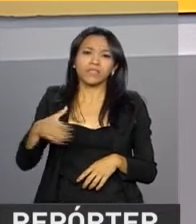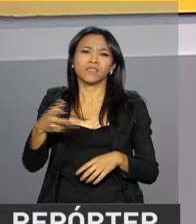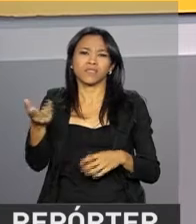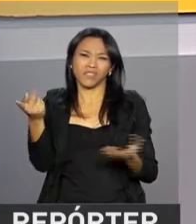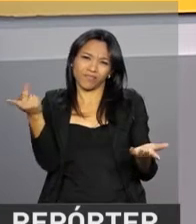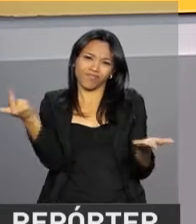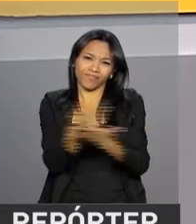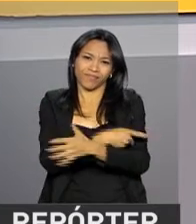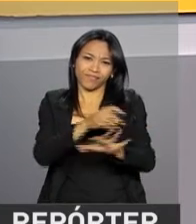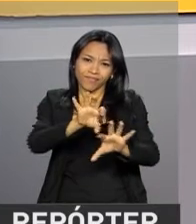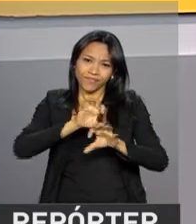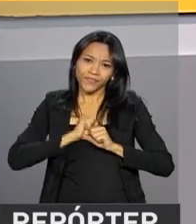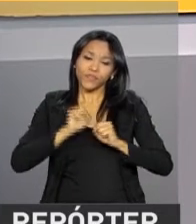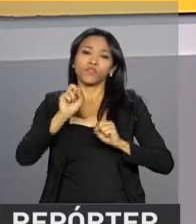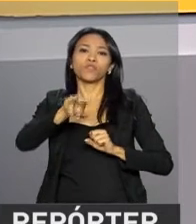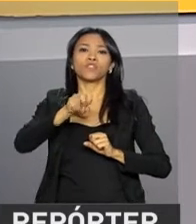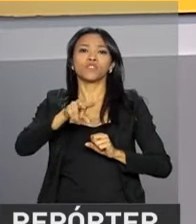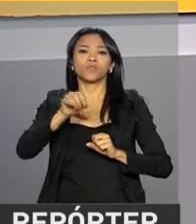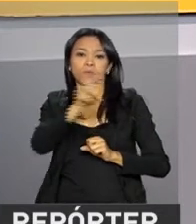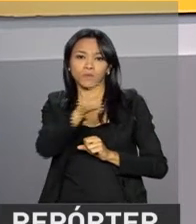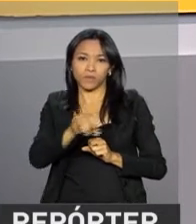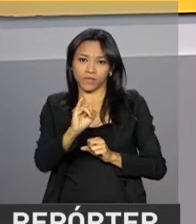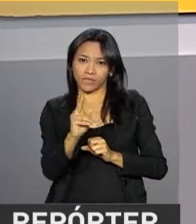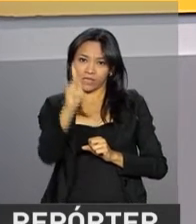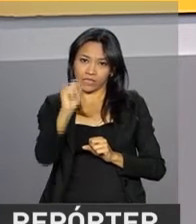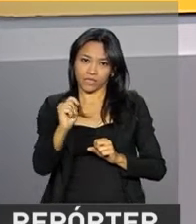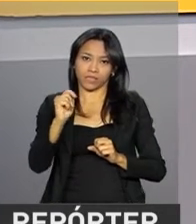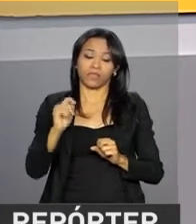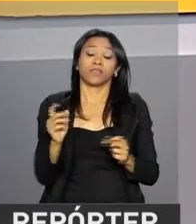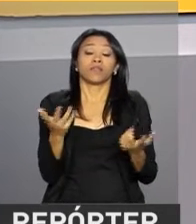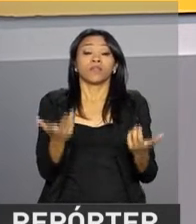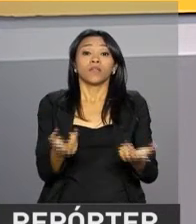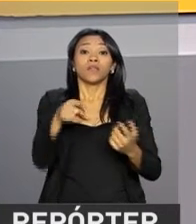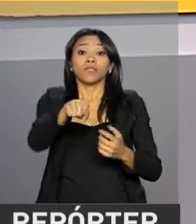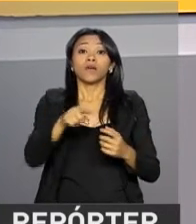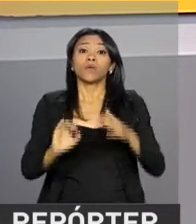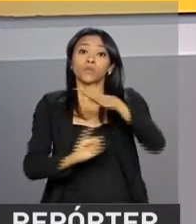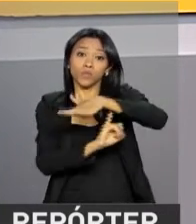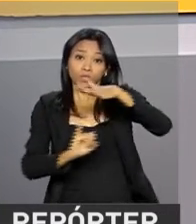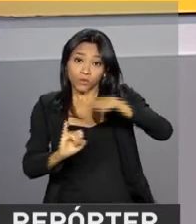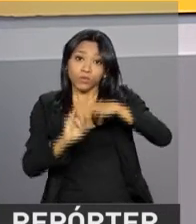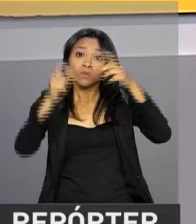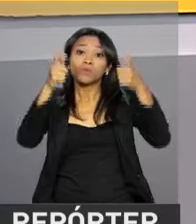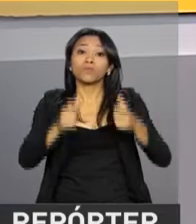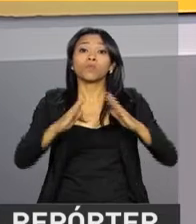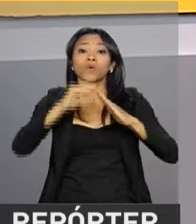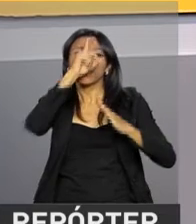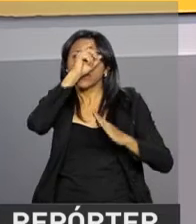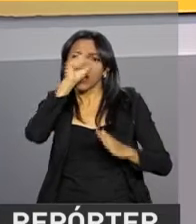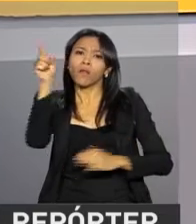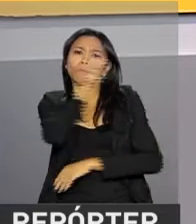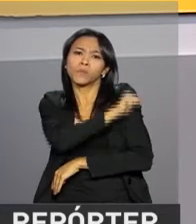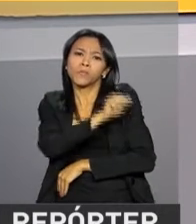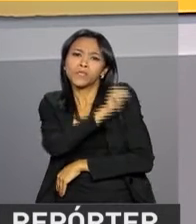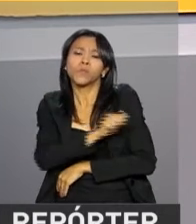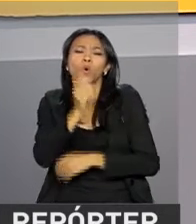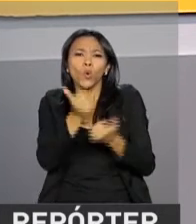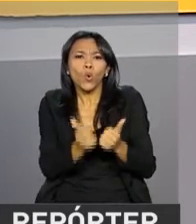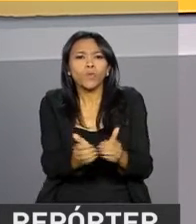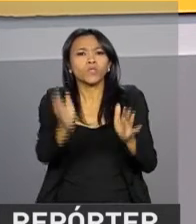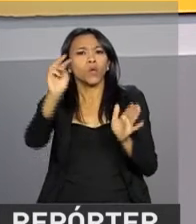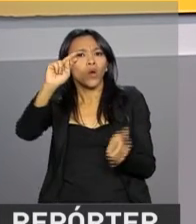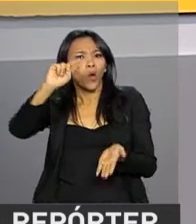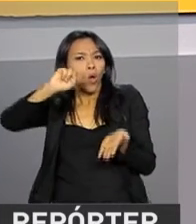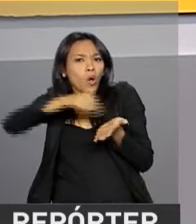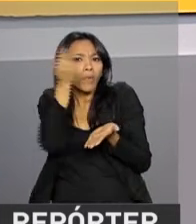O Instituto Nacional de Traumatologia e Ortopedia, unidade do Ministério da Saúde no Rio de Janeiro, começou a operar crianças que, por